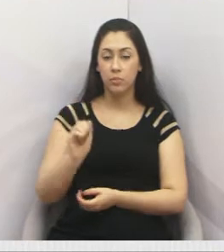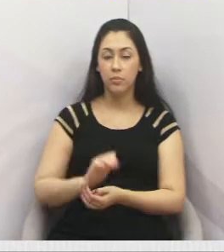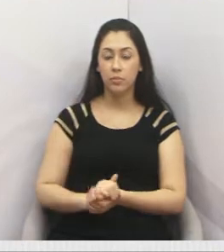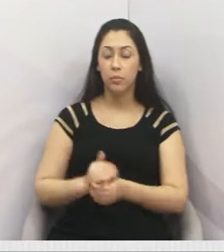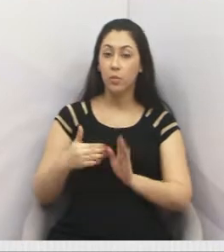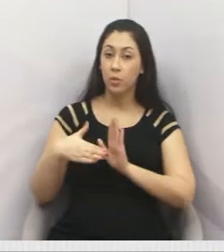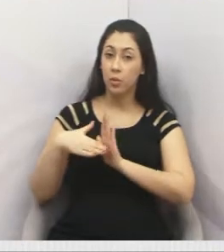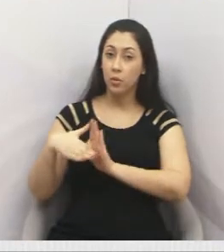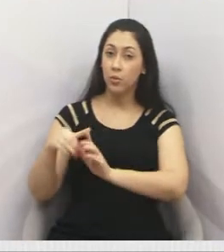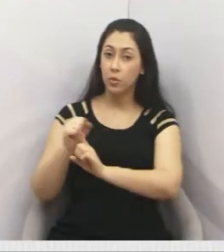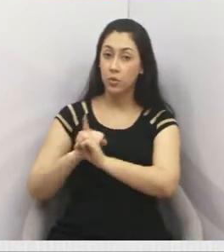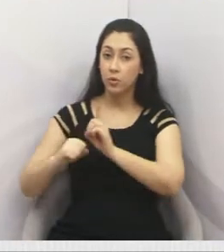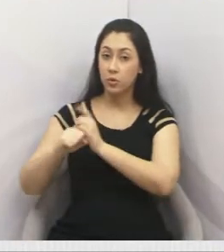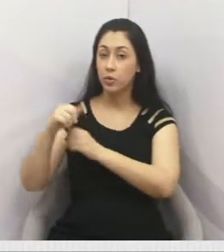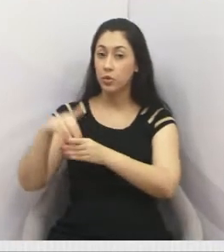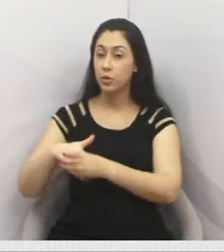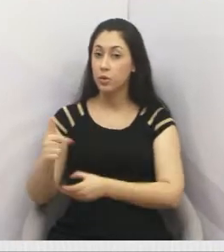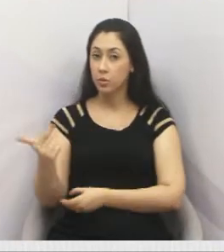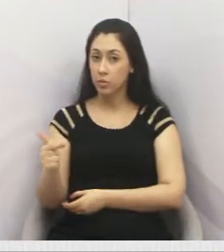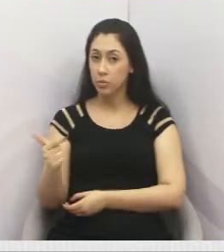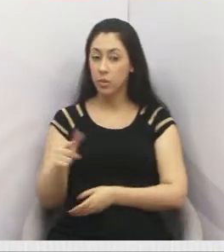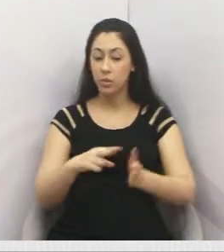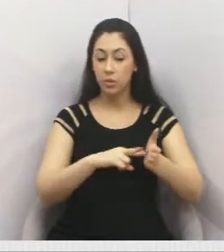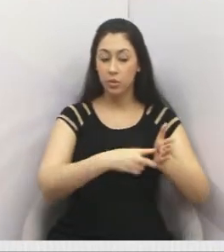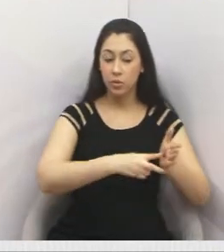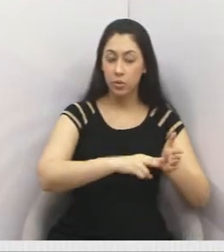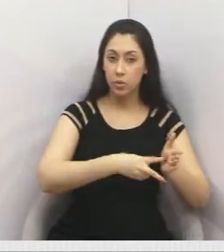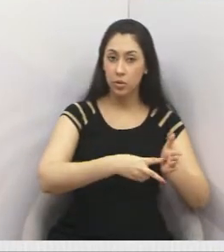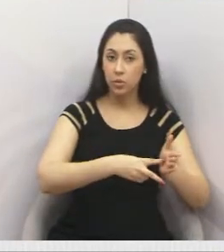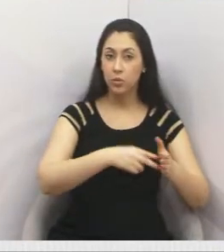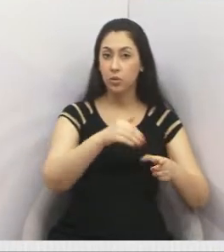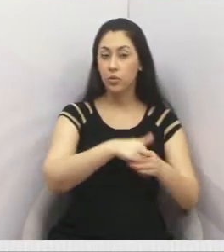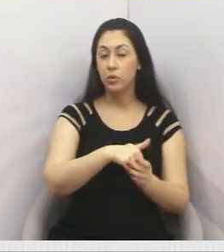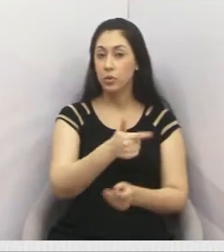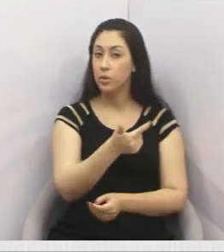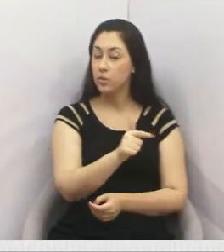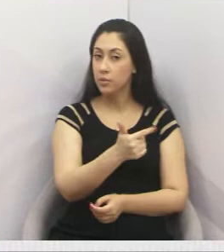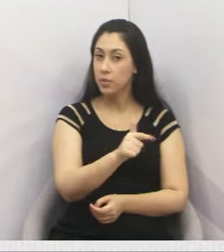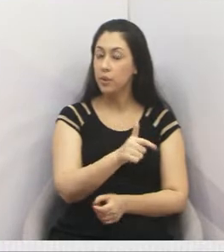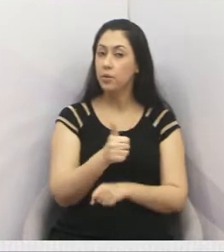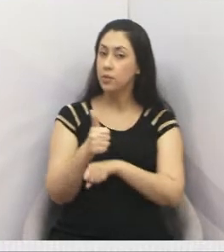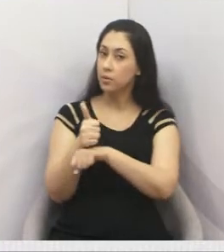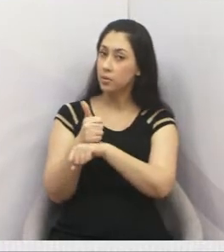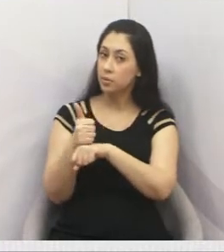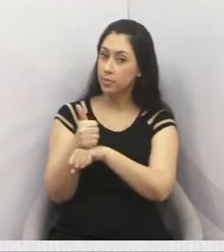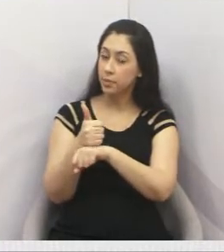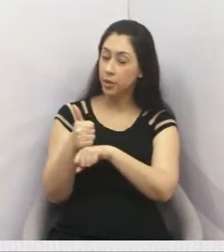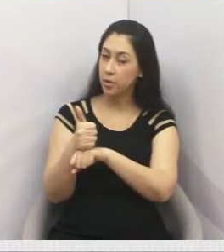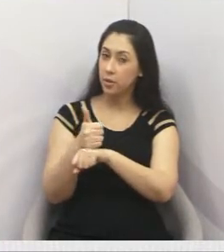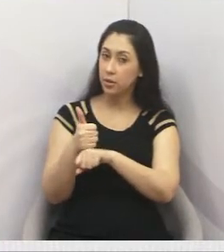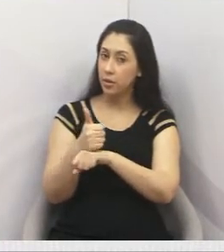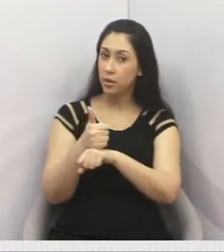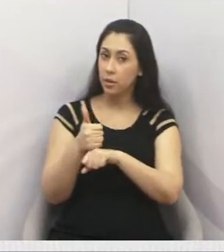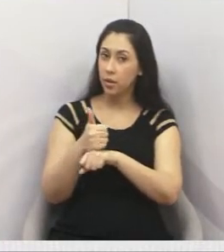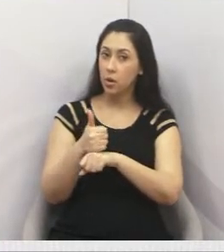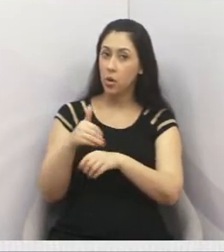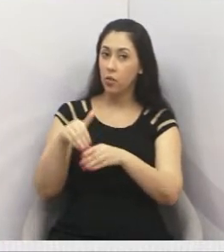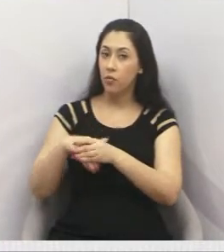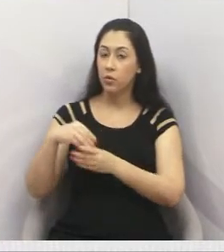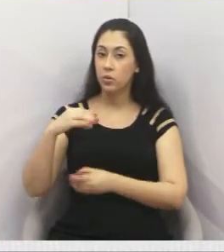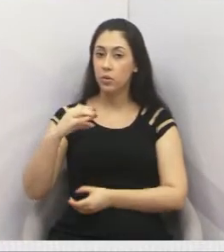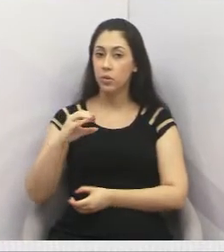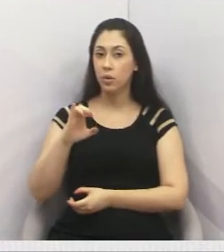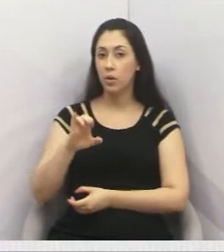Movimentos populares em branco, Sindicato de classe sindical em branco, empresas ou entidades profissionais,